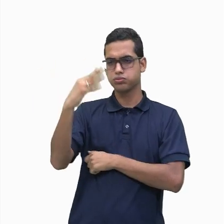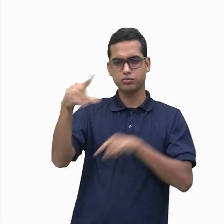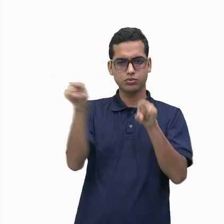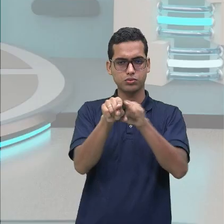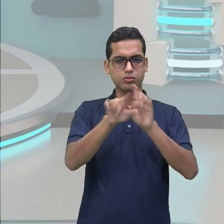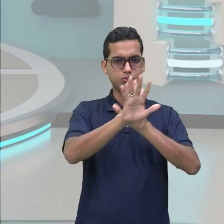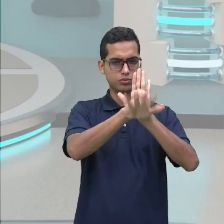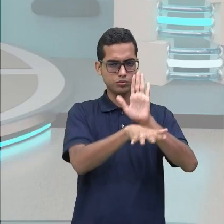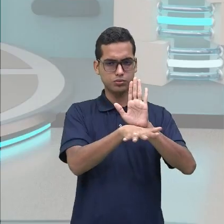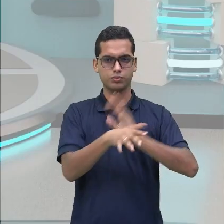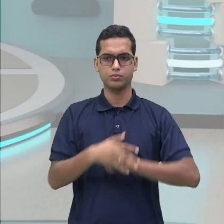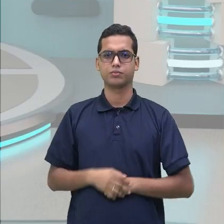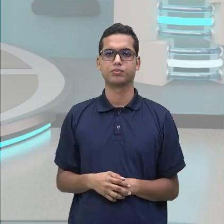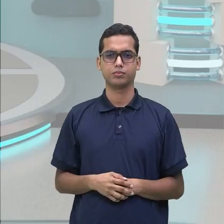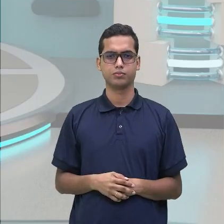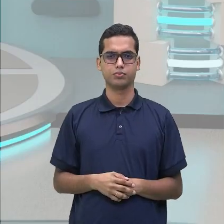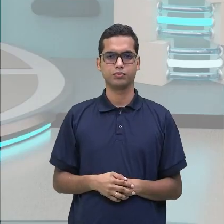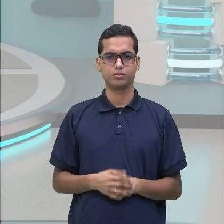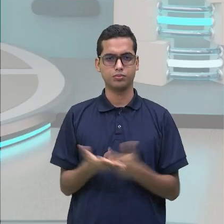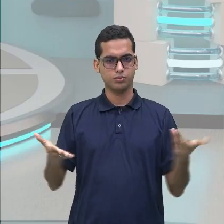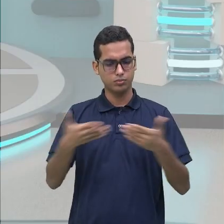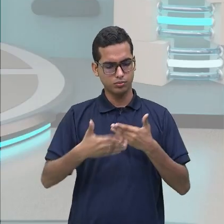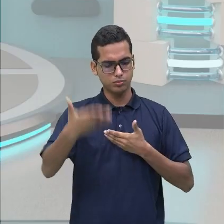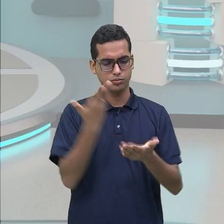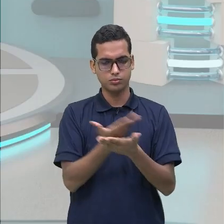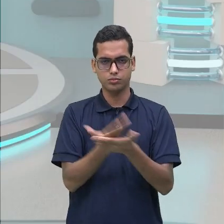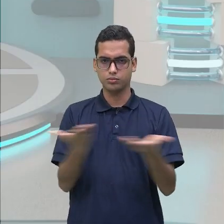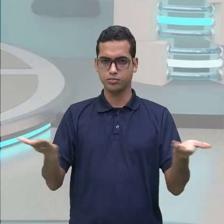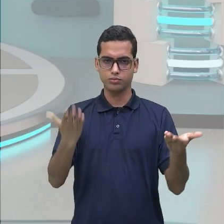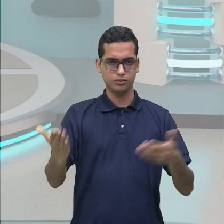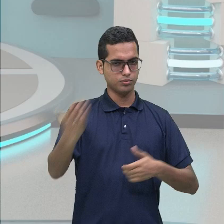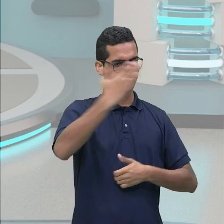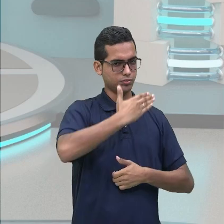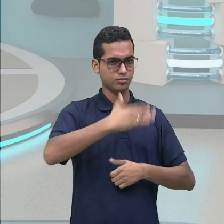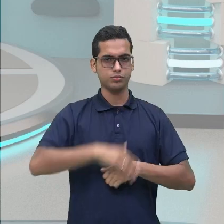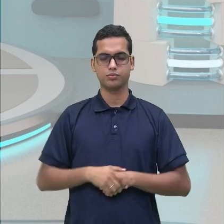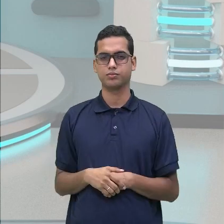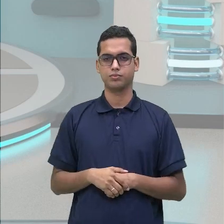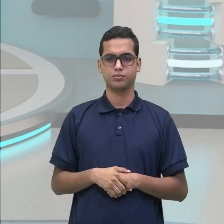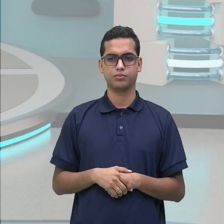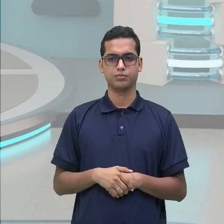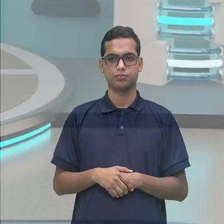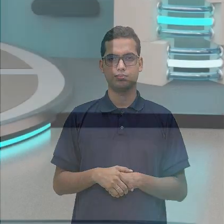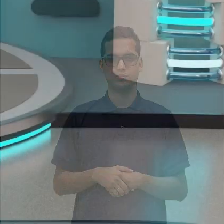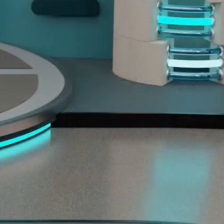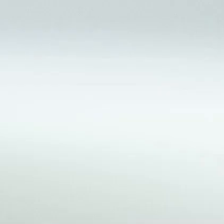sombras. Então, vamos dar início à nossa aula de hoje.